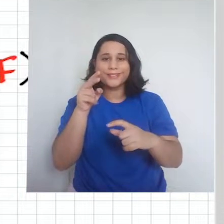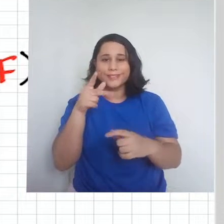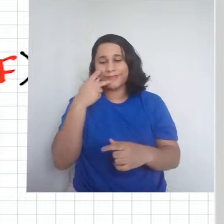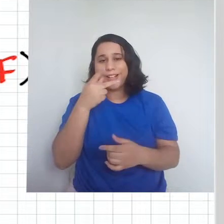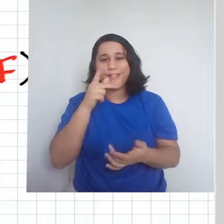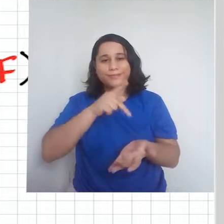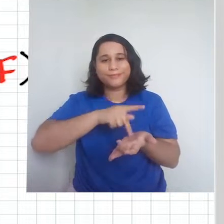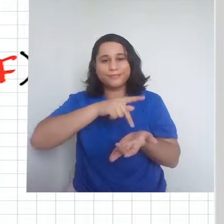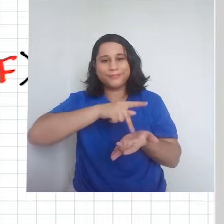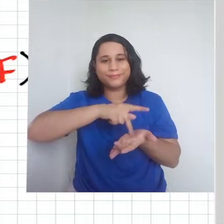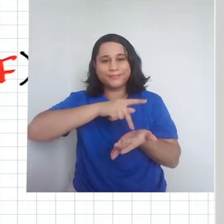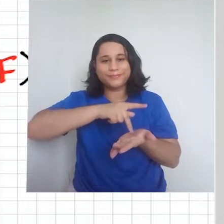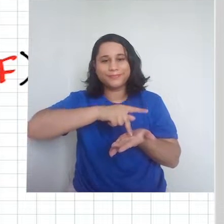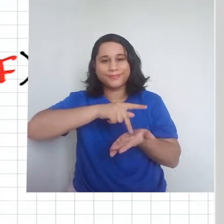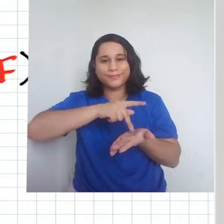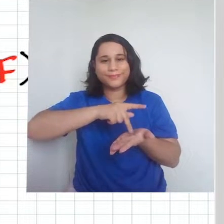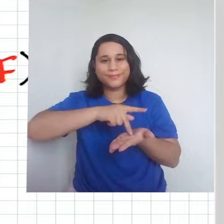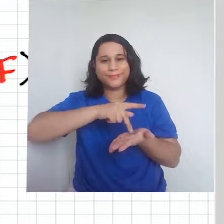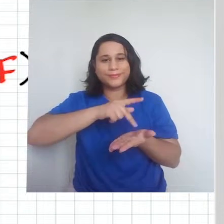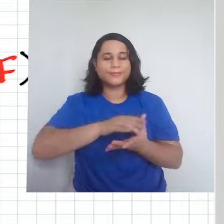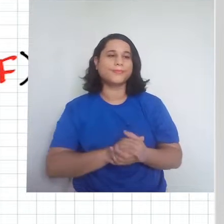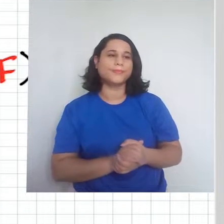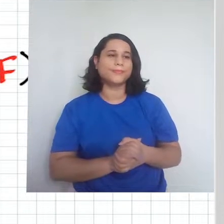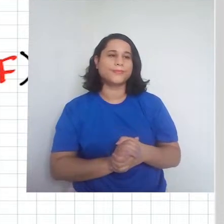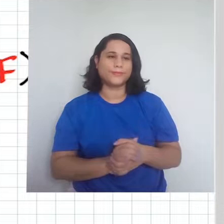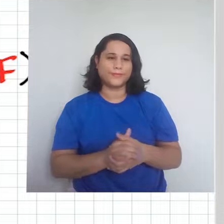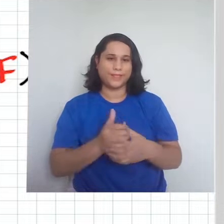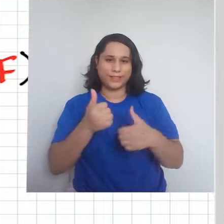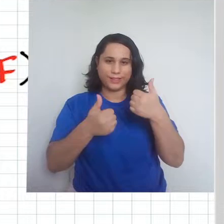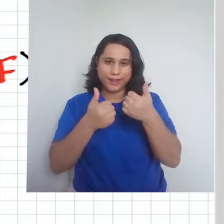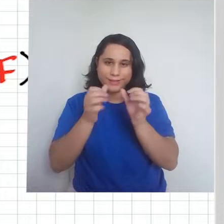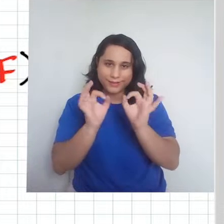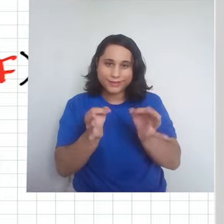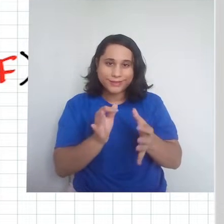quê? Verdadeira. Beleza?